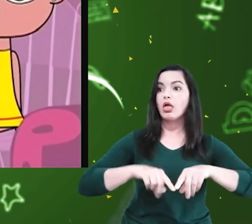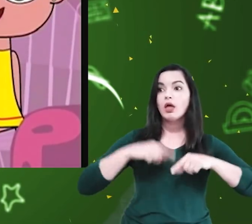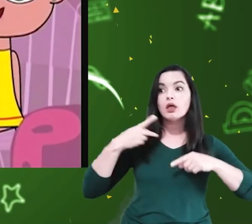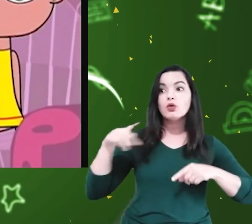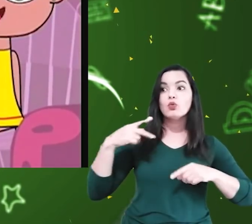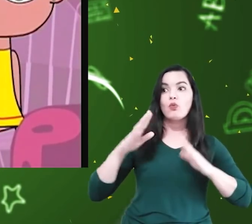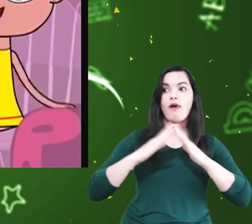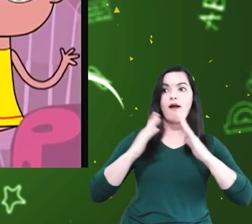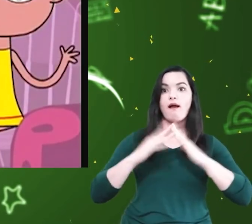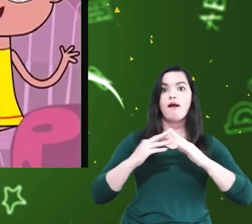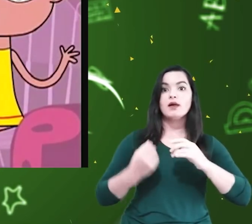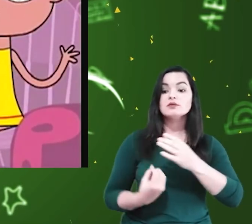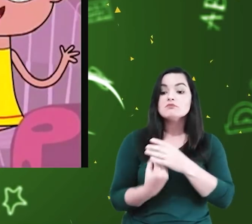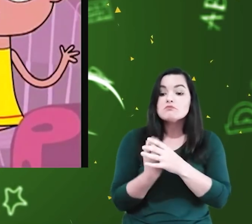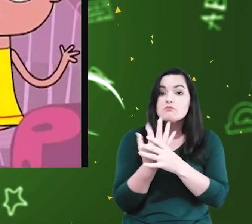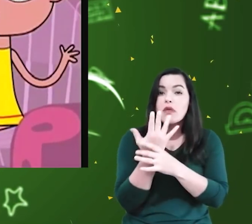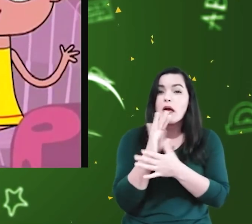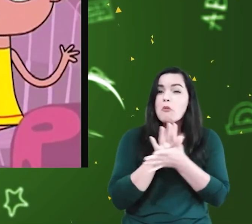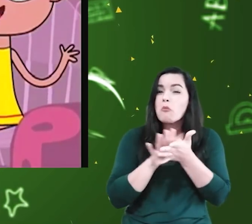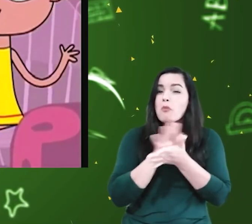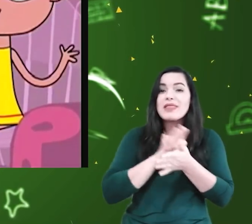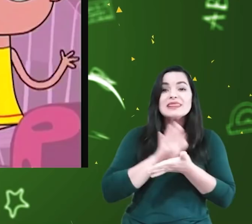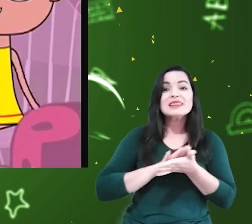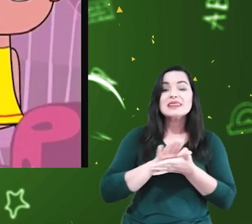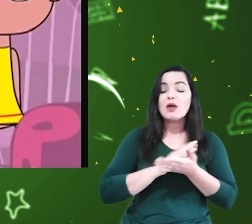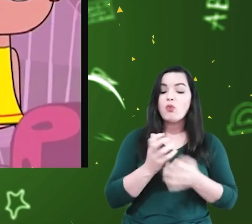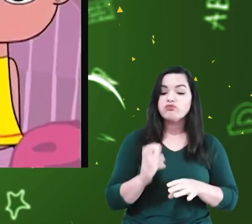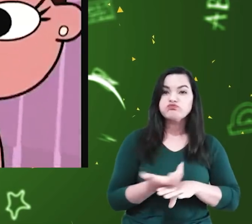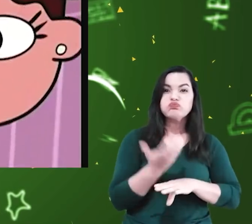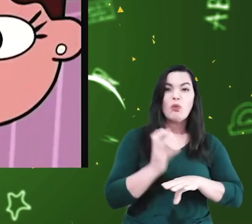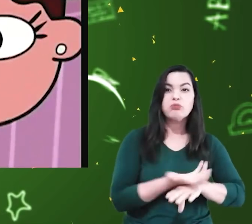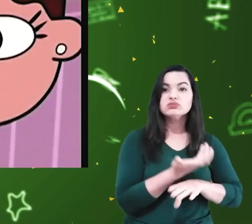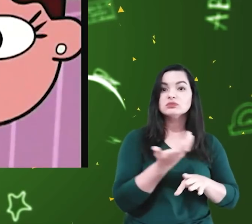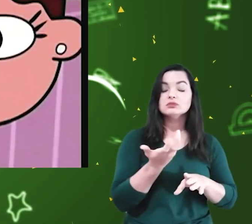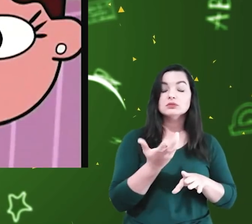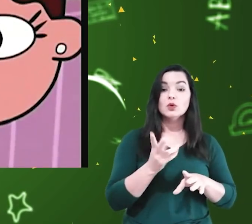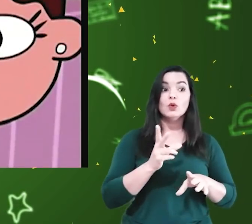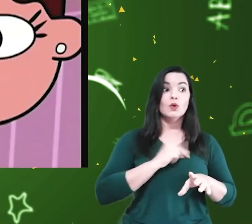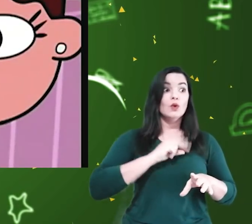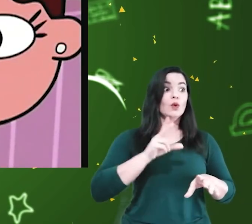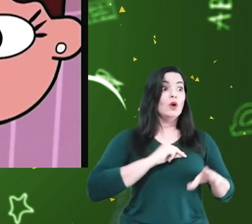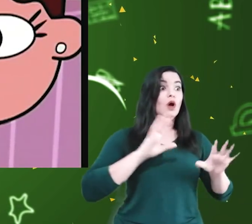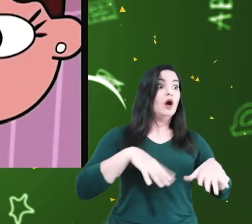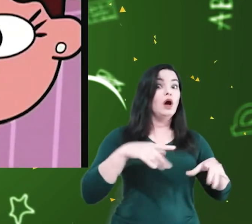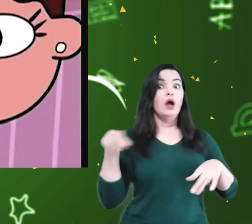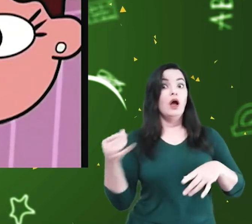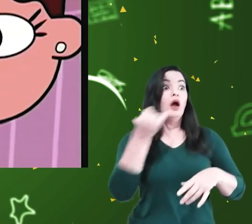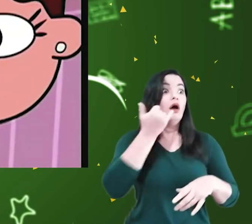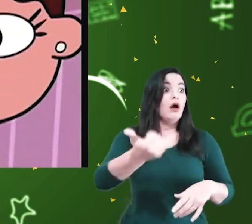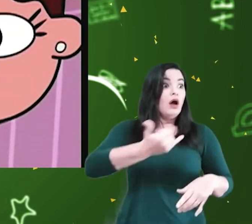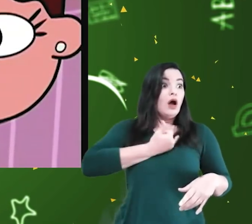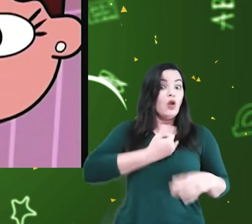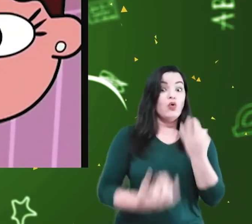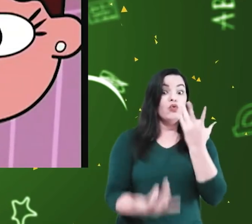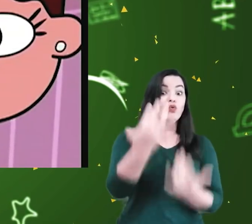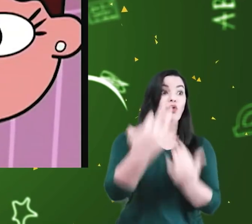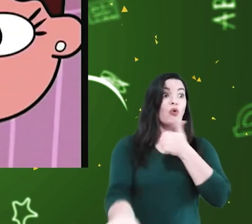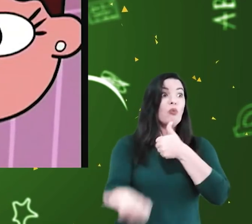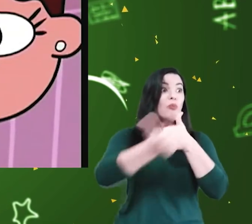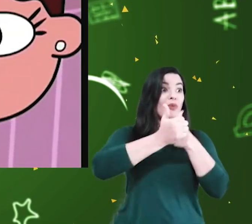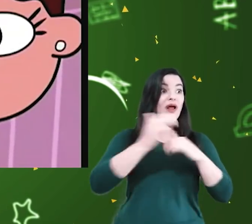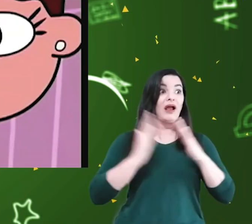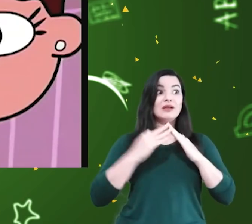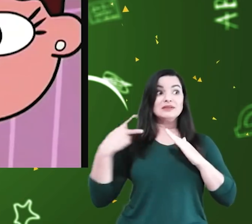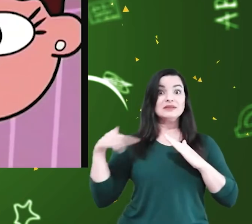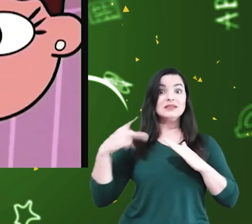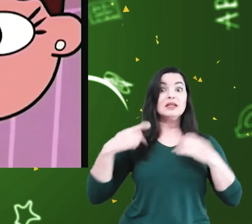seu terreno. E ele ainda vai ficar todo esburacado e... Nossa, Teca! Ele disse que o fogo tá chegando perto da